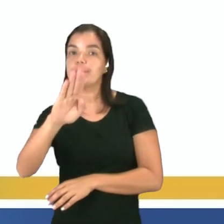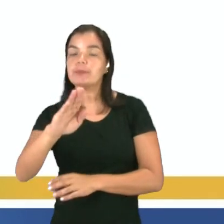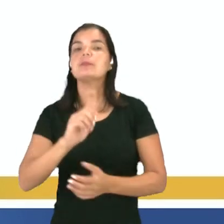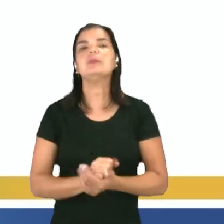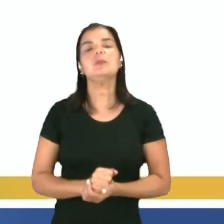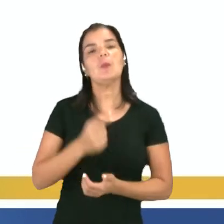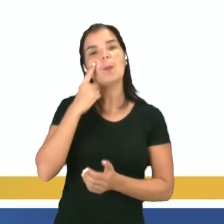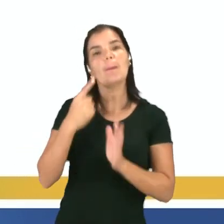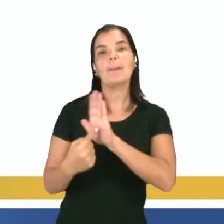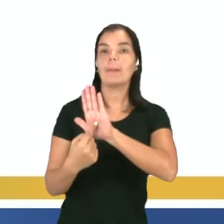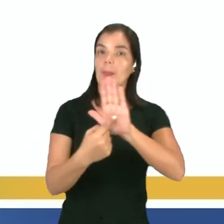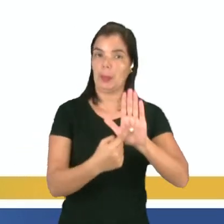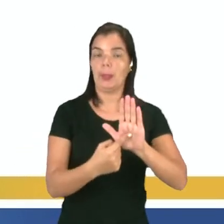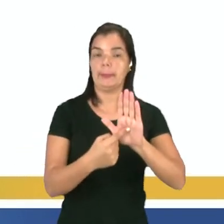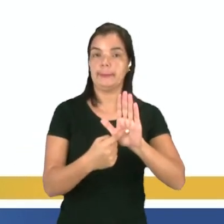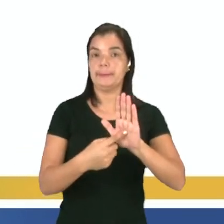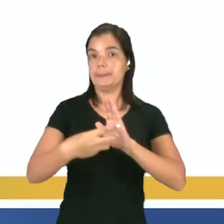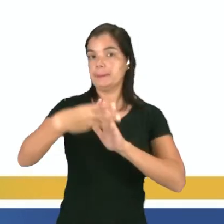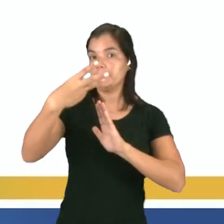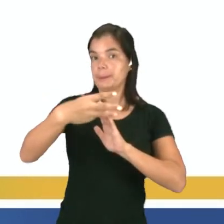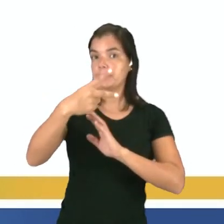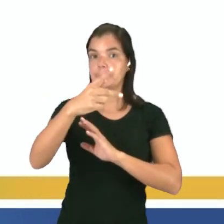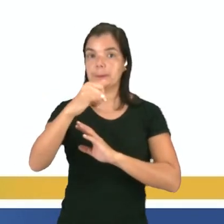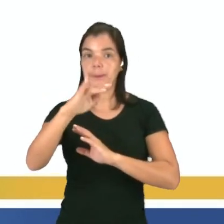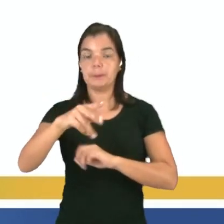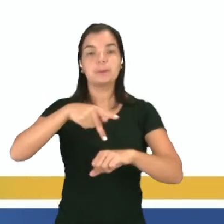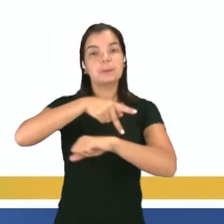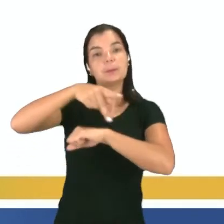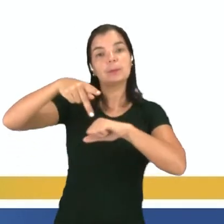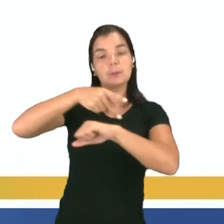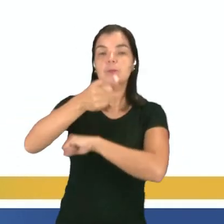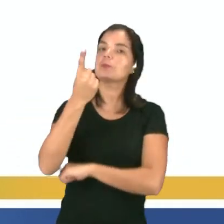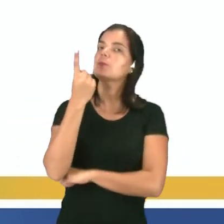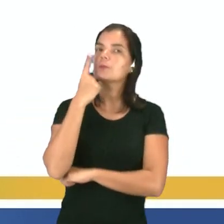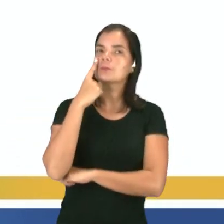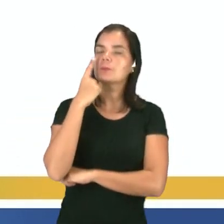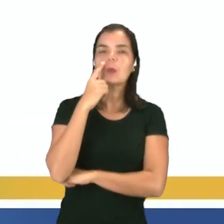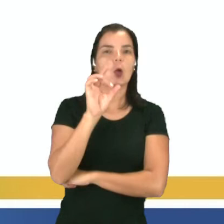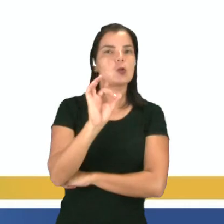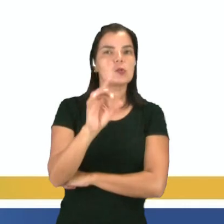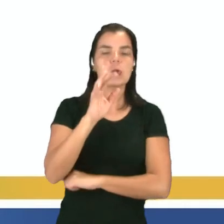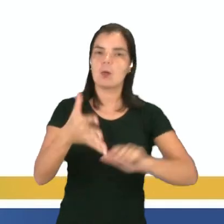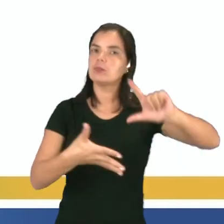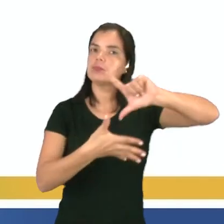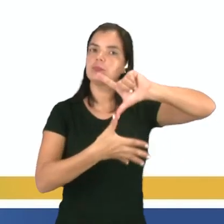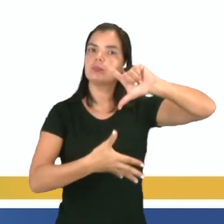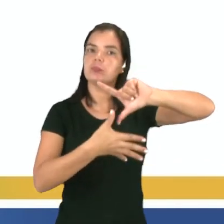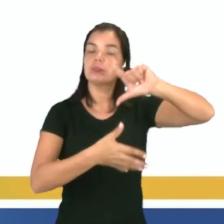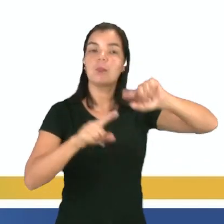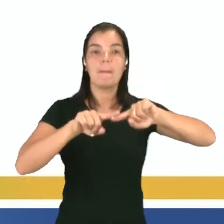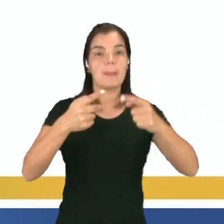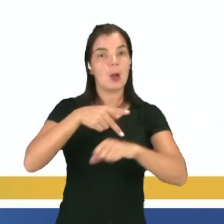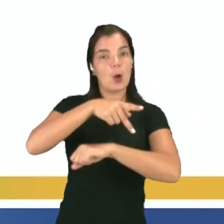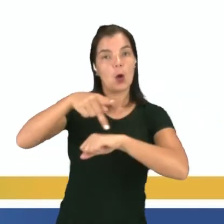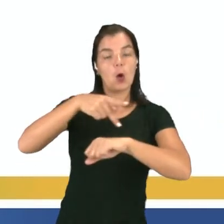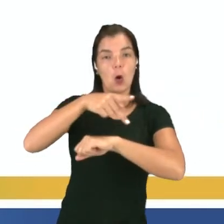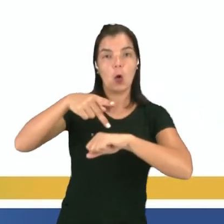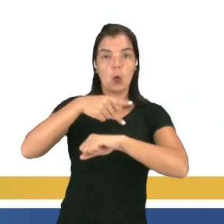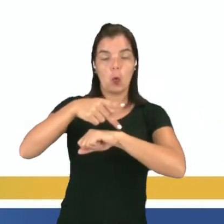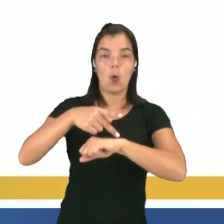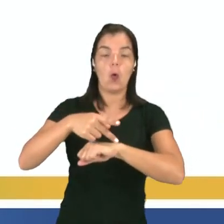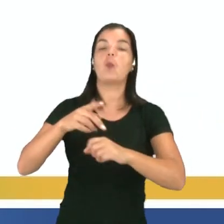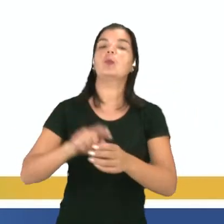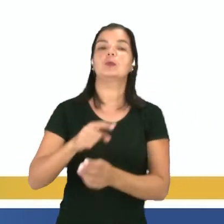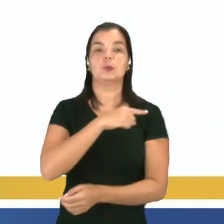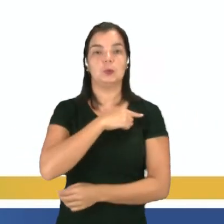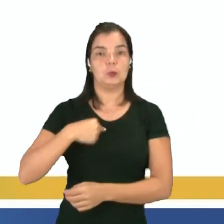aí mostra aí o segundo trimestre do PIB desses países. Veja que não só na América Latina, mas países como China,